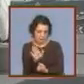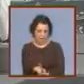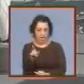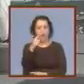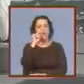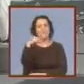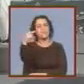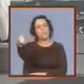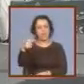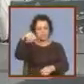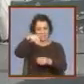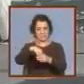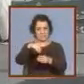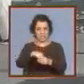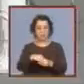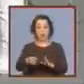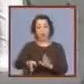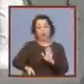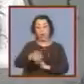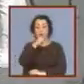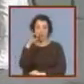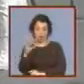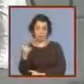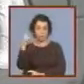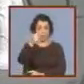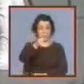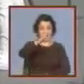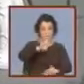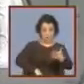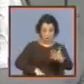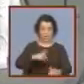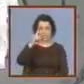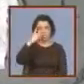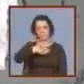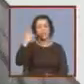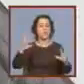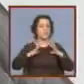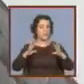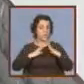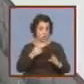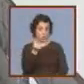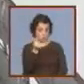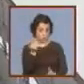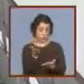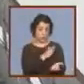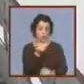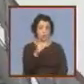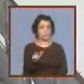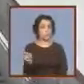uma viagem a Bordo deste navio com saída da horta e chegada à Barcelona para seis dias de viagem custa à volta de 2.000